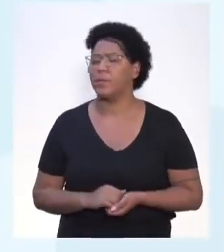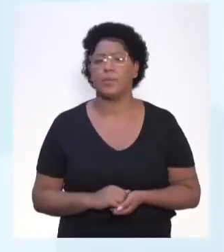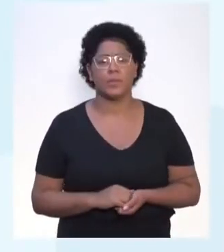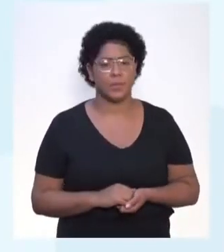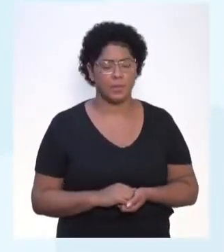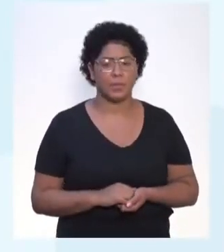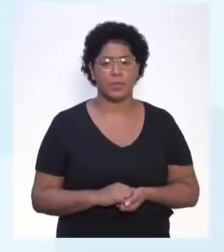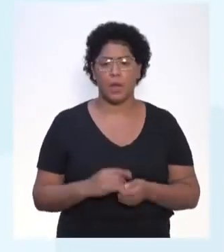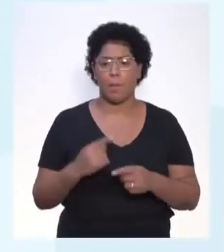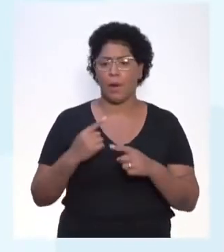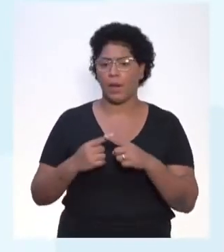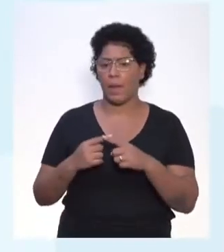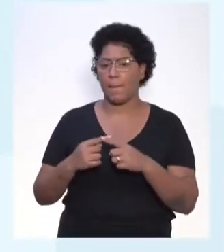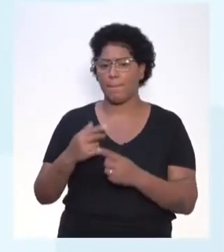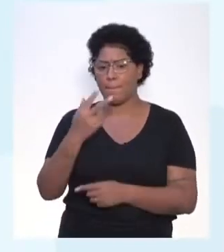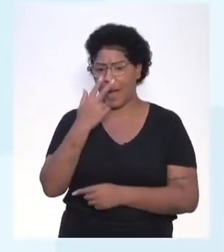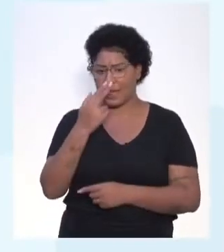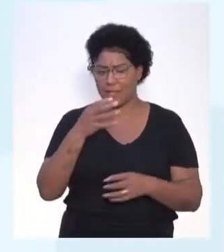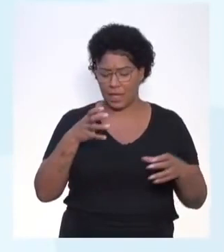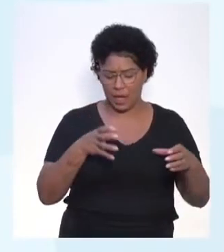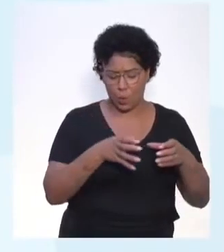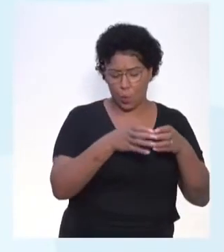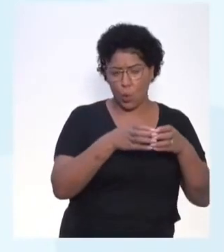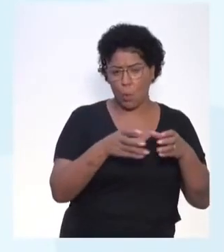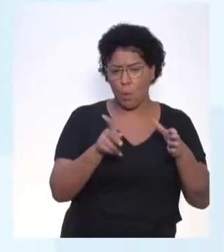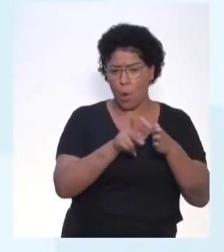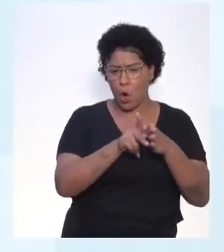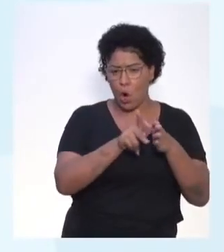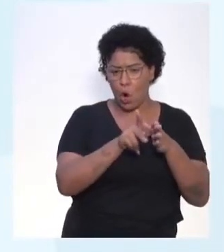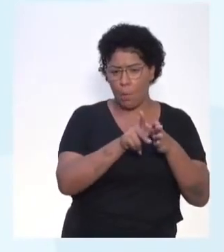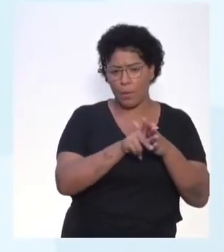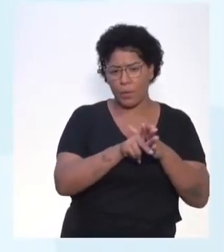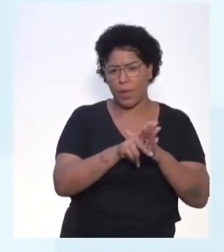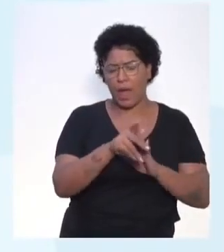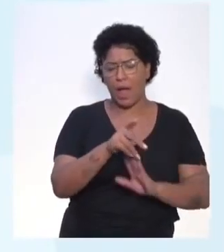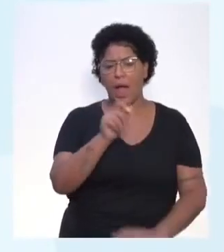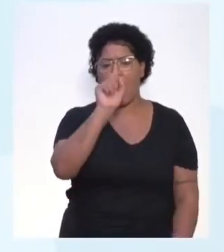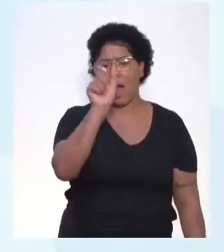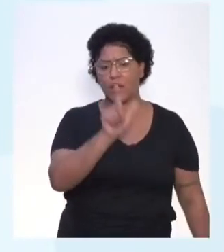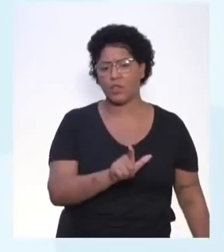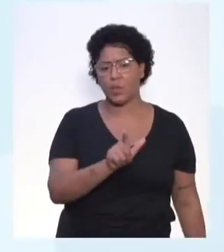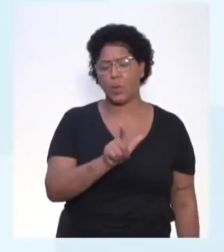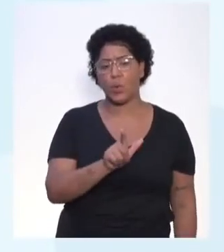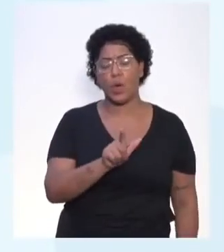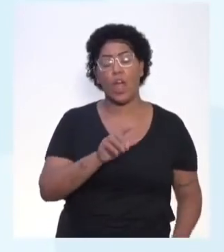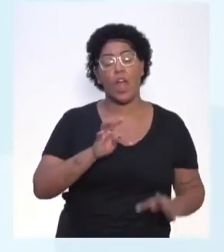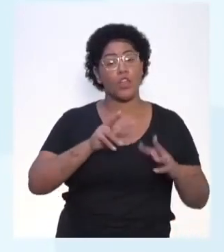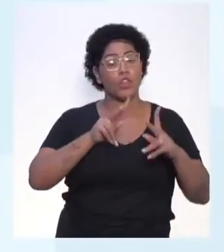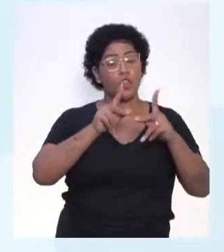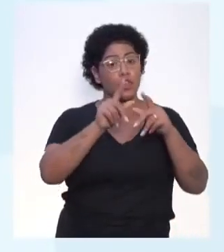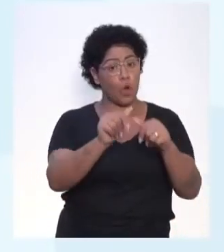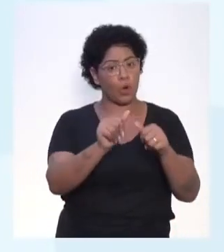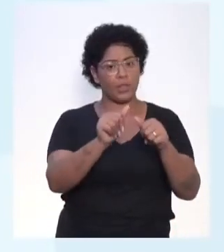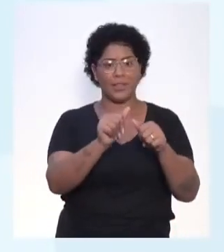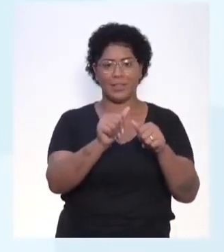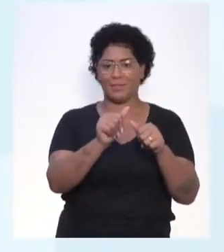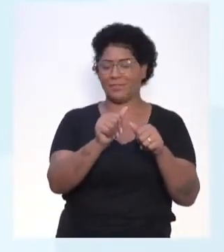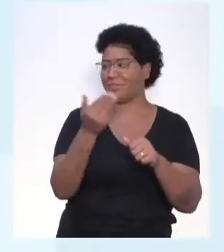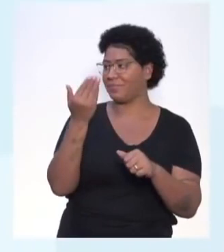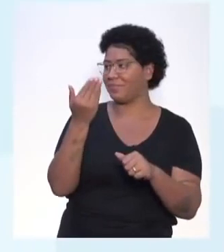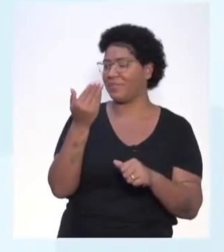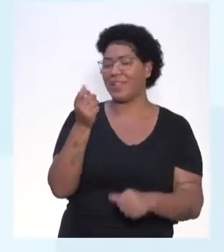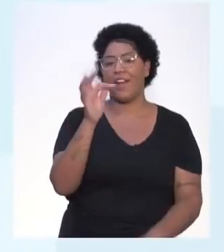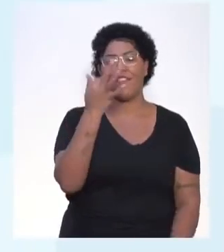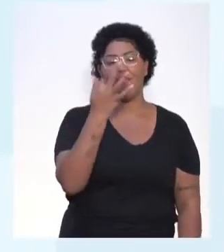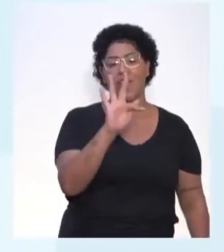um mesmo grupo, né? Por exemplo, a parte em azul ali no norte da África, toda da França, e tem vários países ali, né?